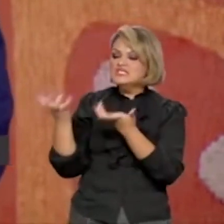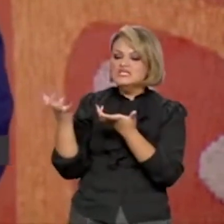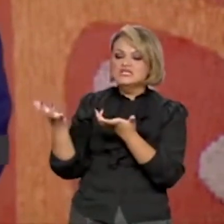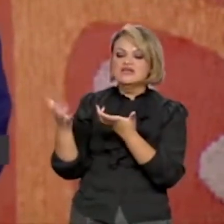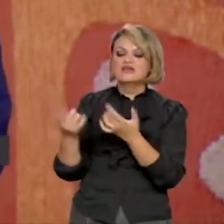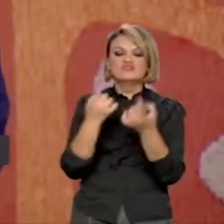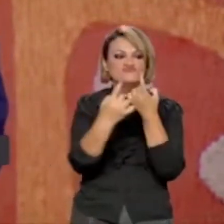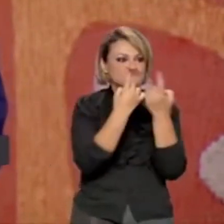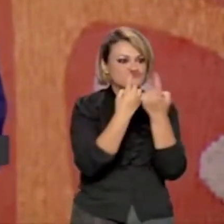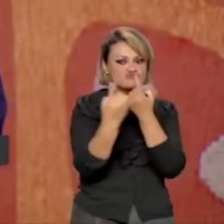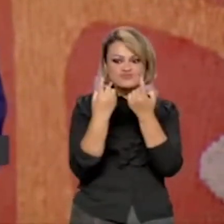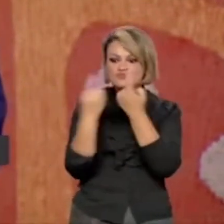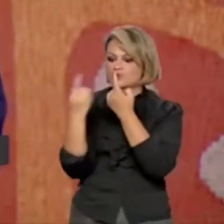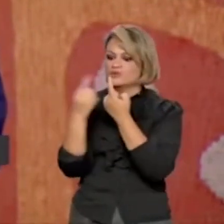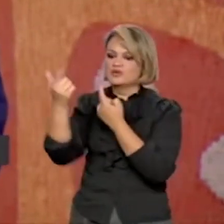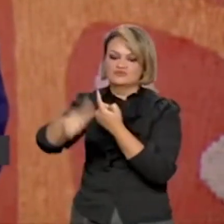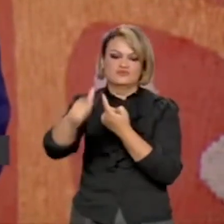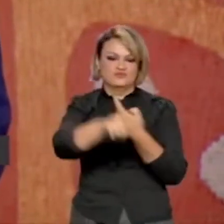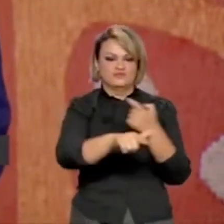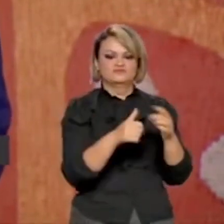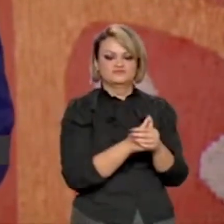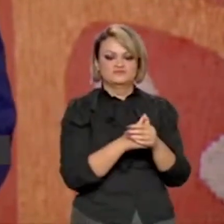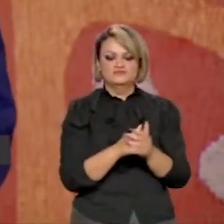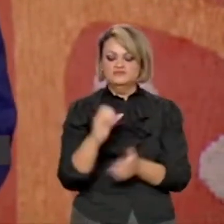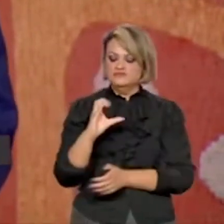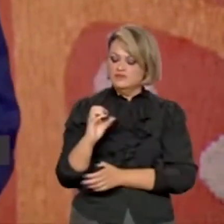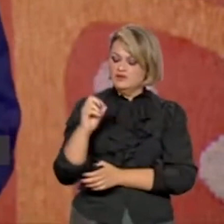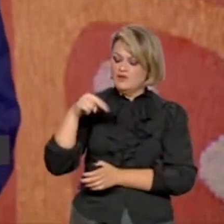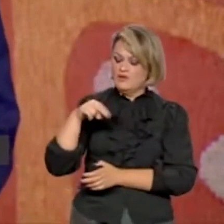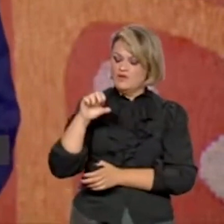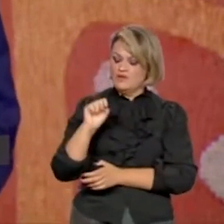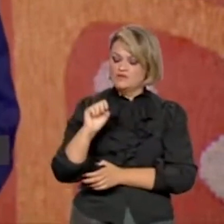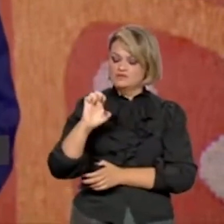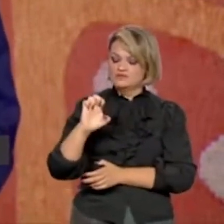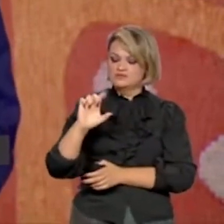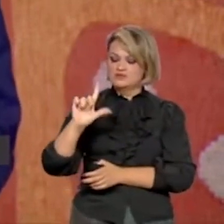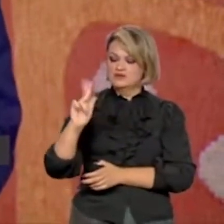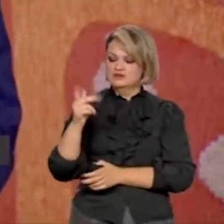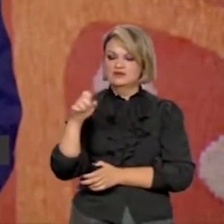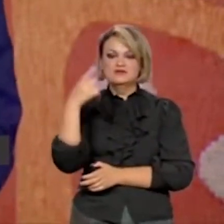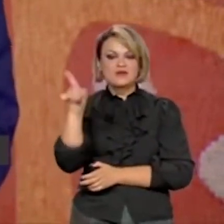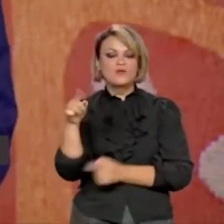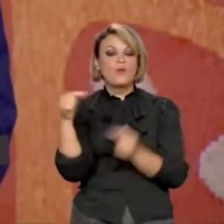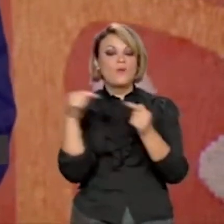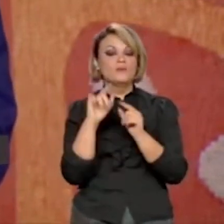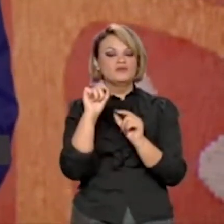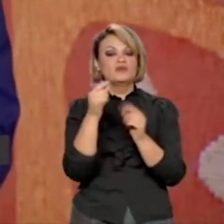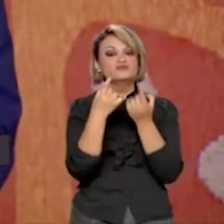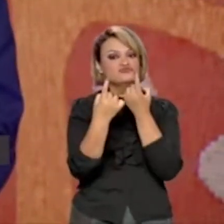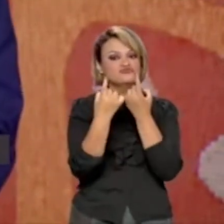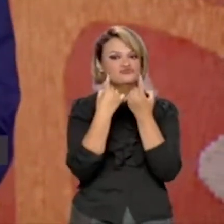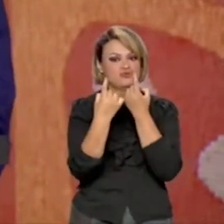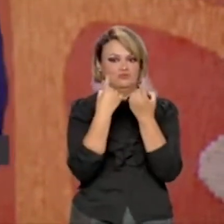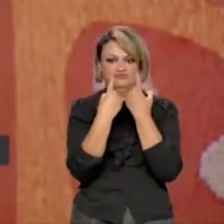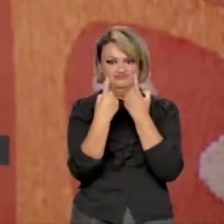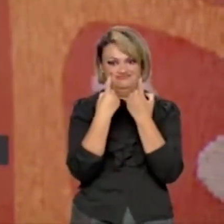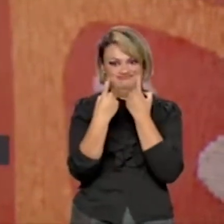a dialogar o conselhão é acima de tudo o espaço do diálogo